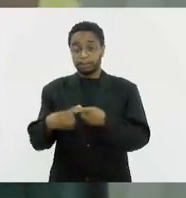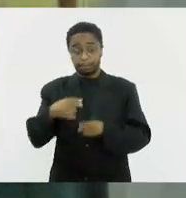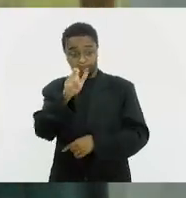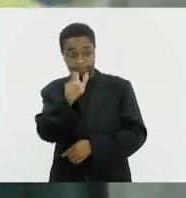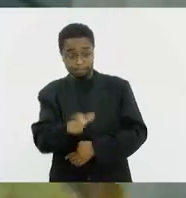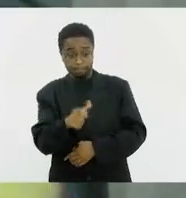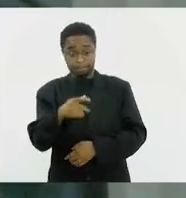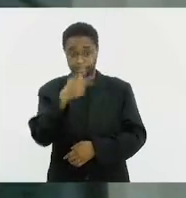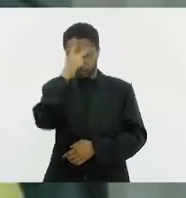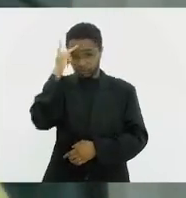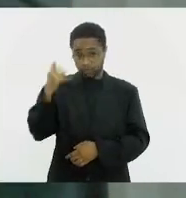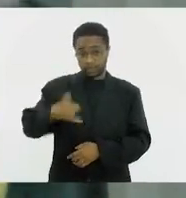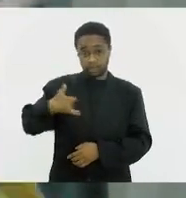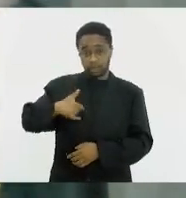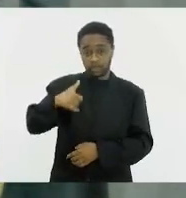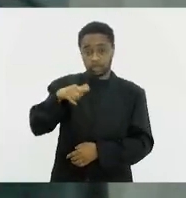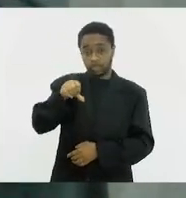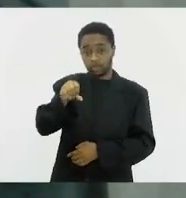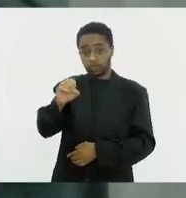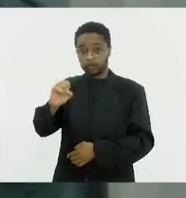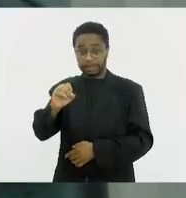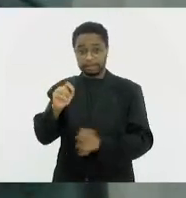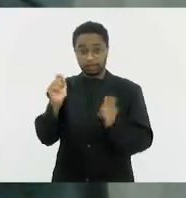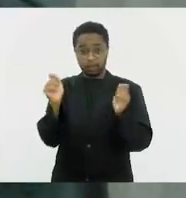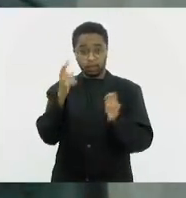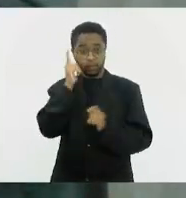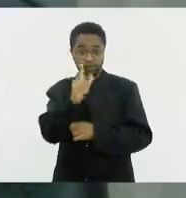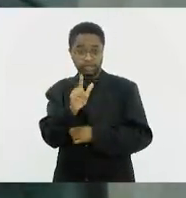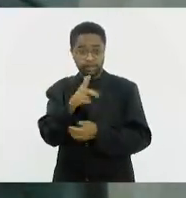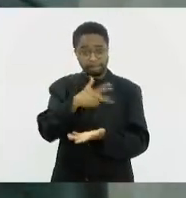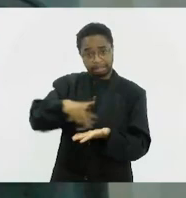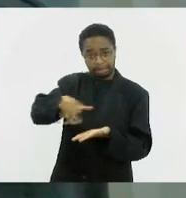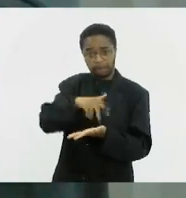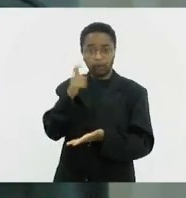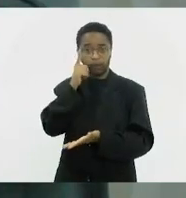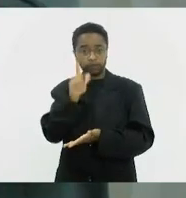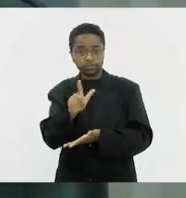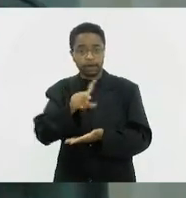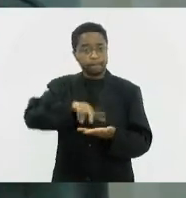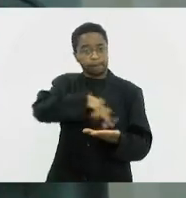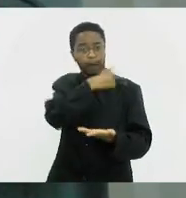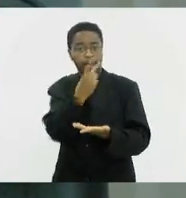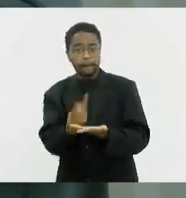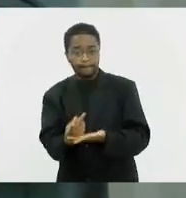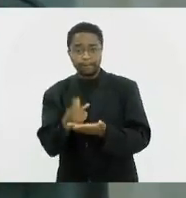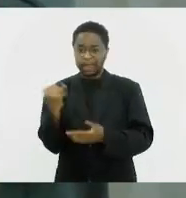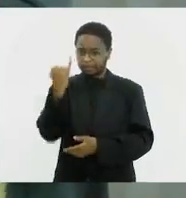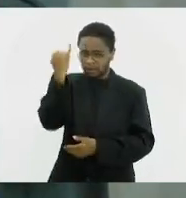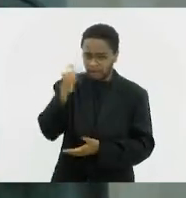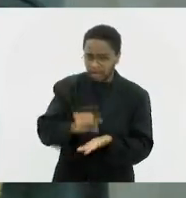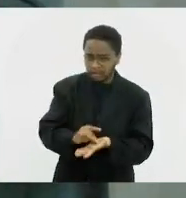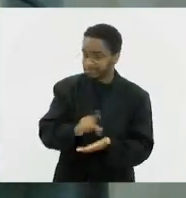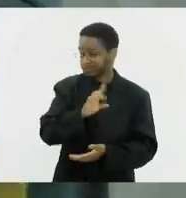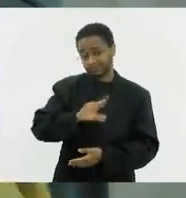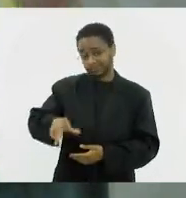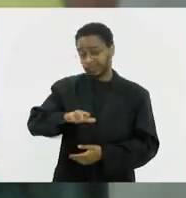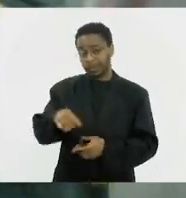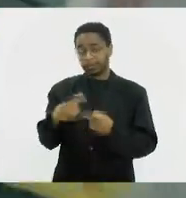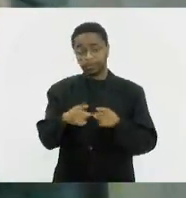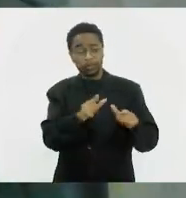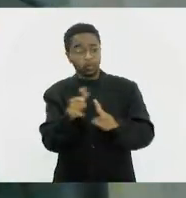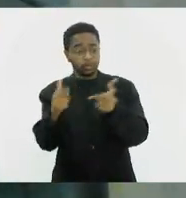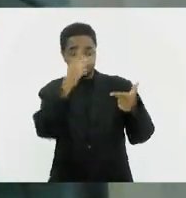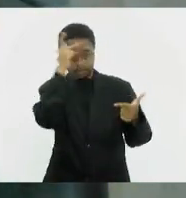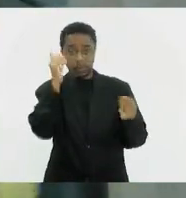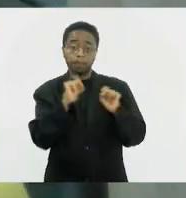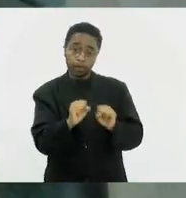90 anos dá cambalhota ou dança, que aquilo é importante, porque outros que não fazem isso também podem fazer outras